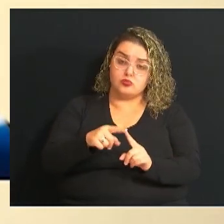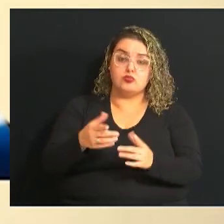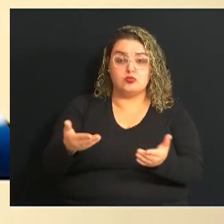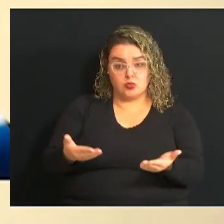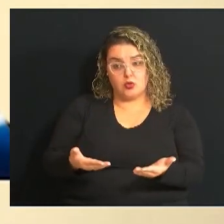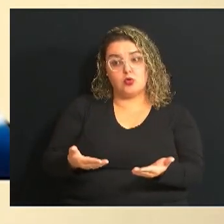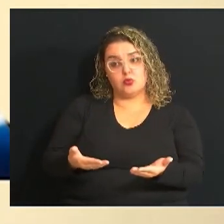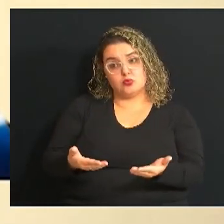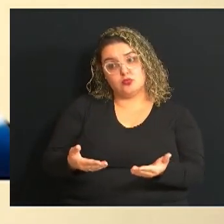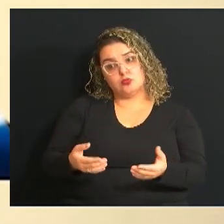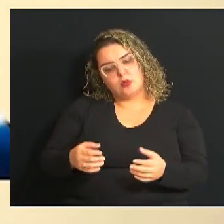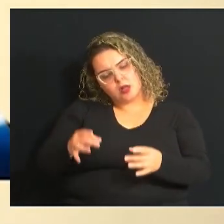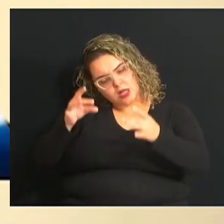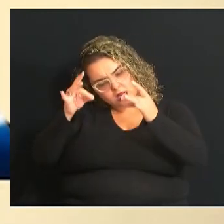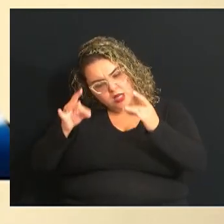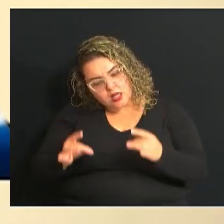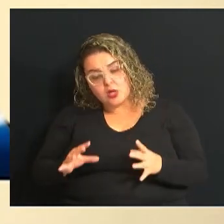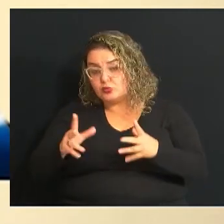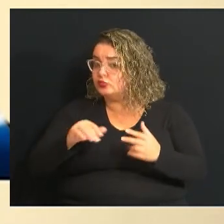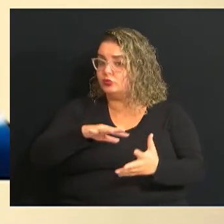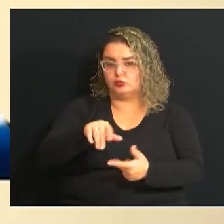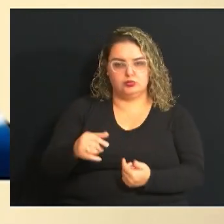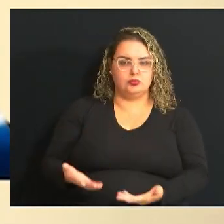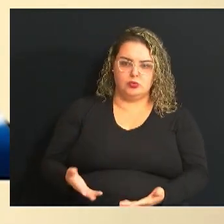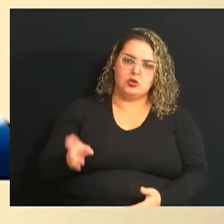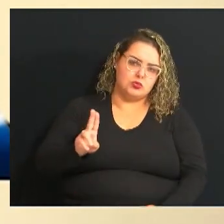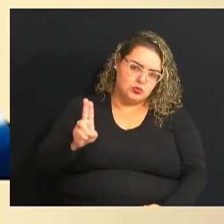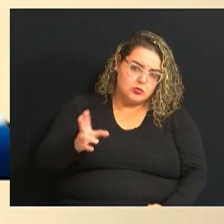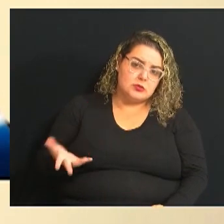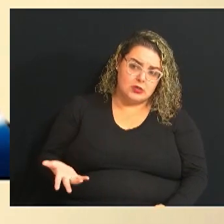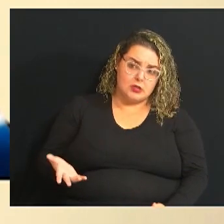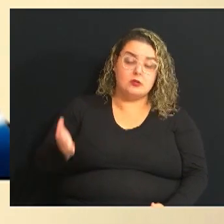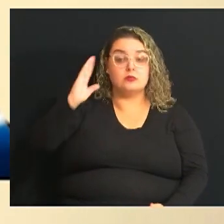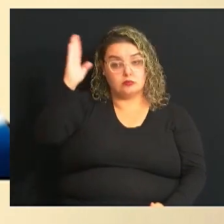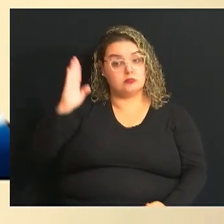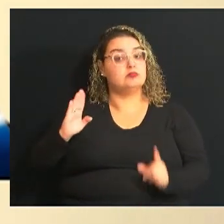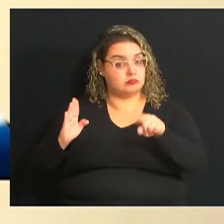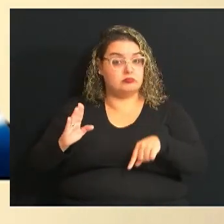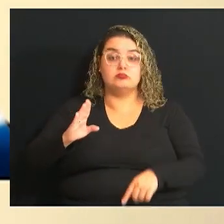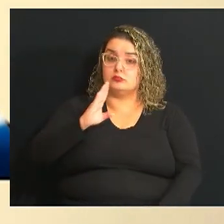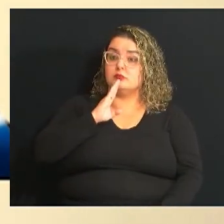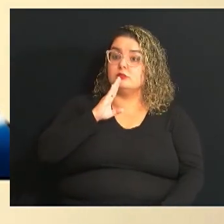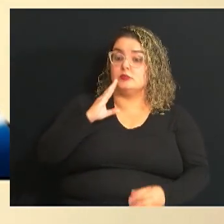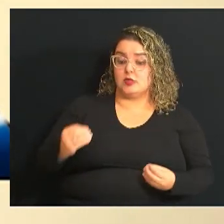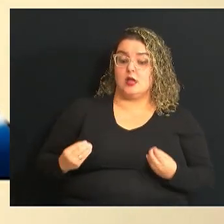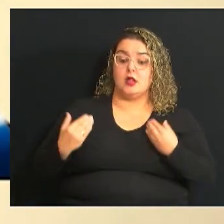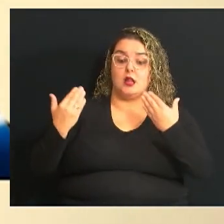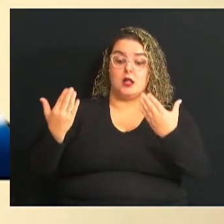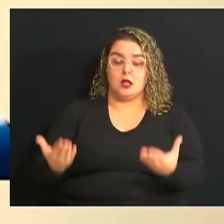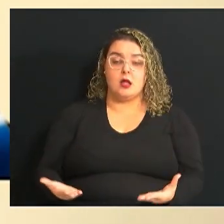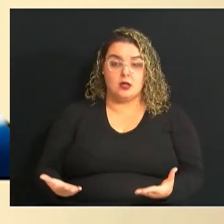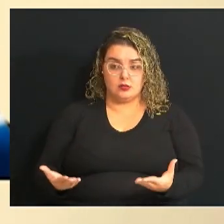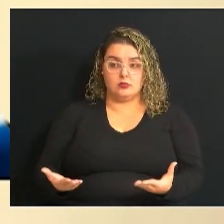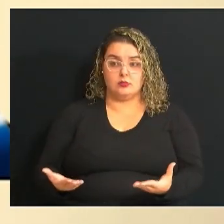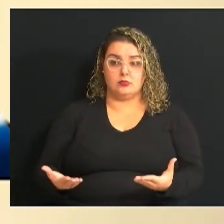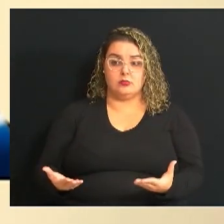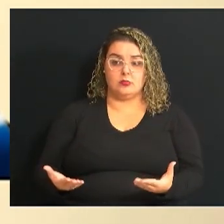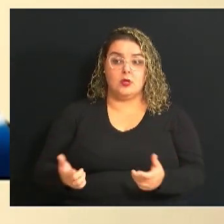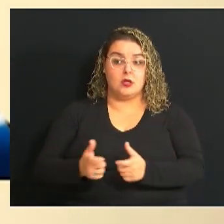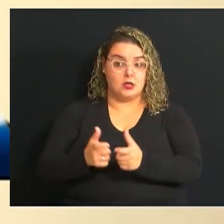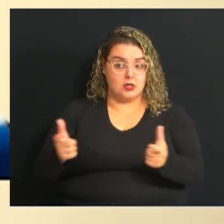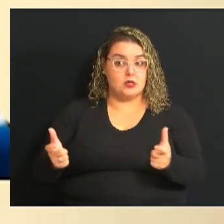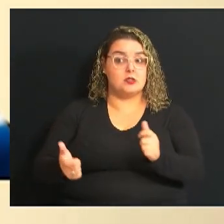E olha só que legal, Campinas vai passar a ter a Semana Municipal de Skateboard. O projeto de lei aprovado é do vereador Luiz